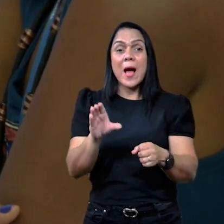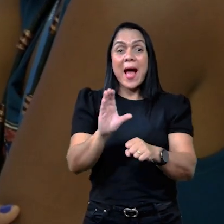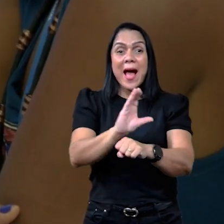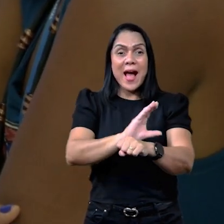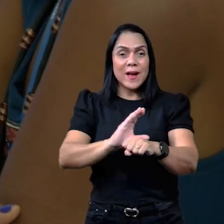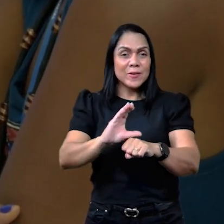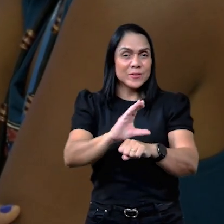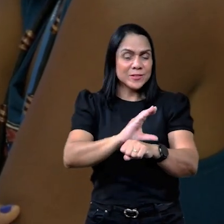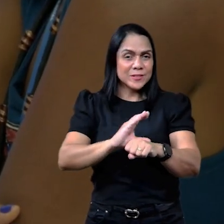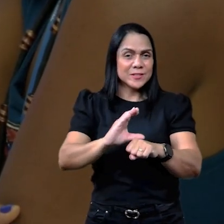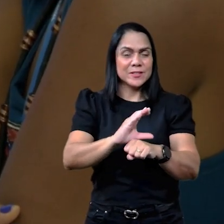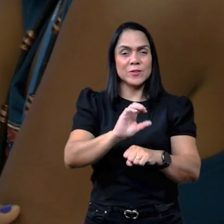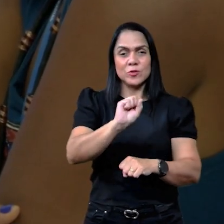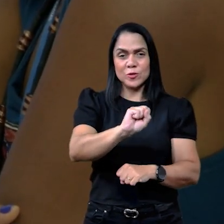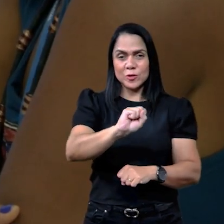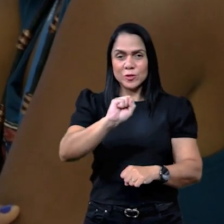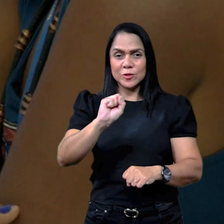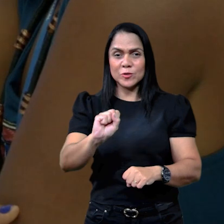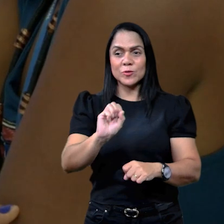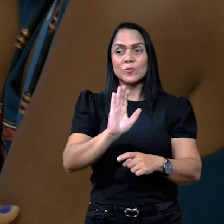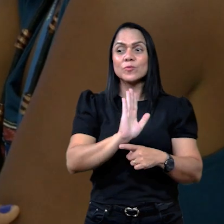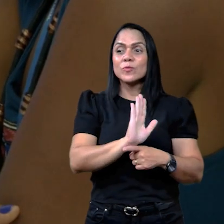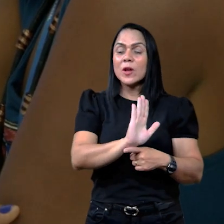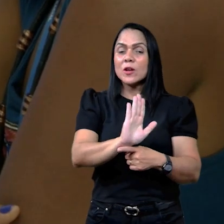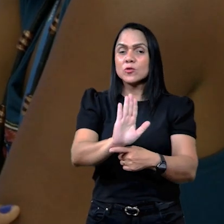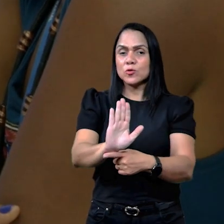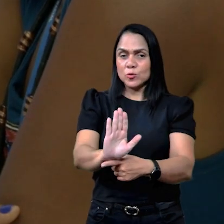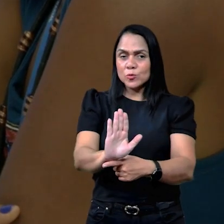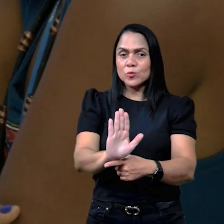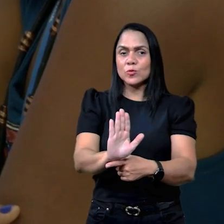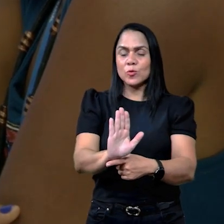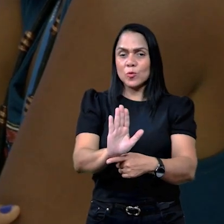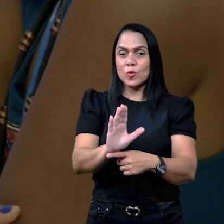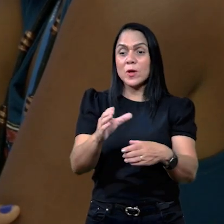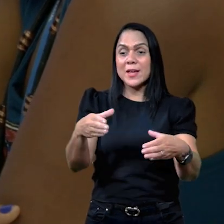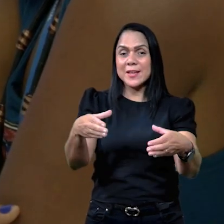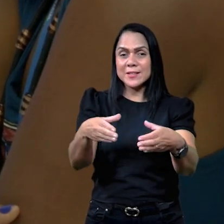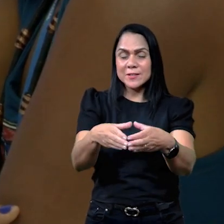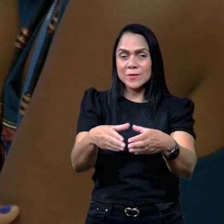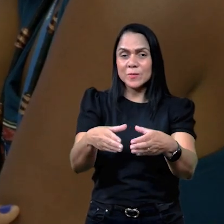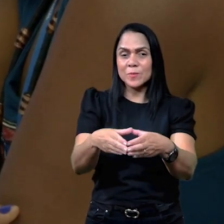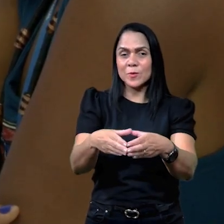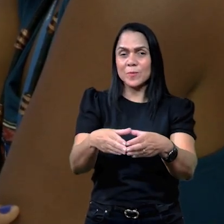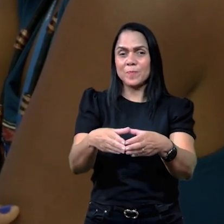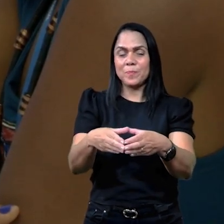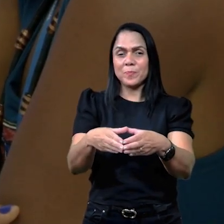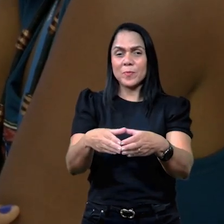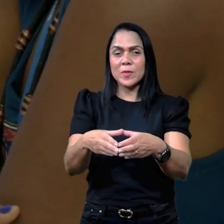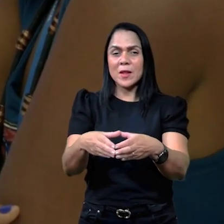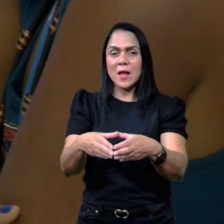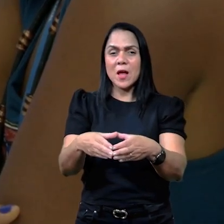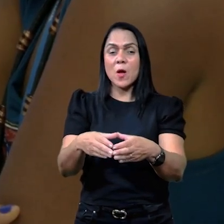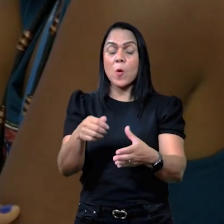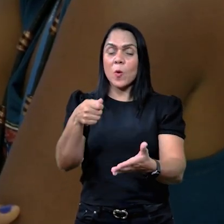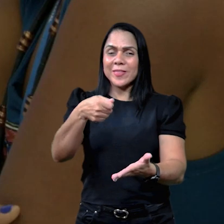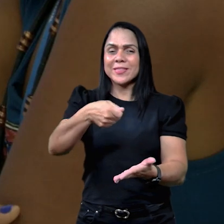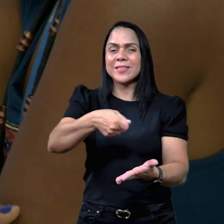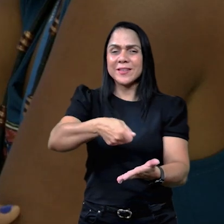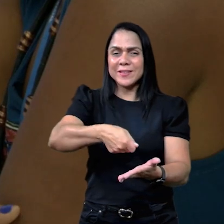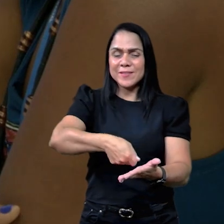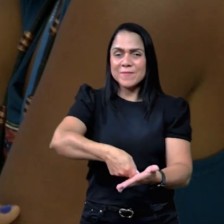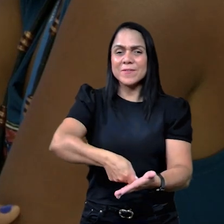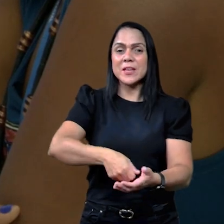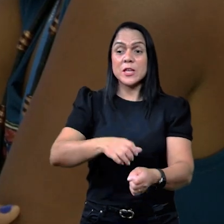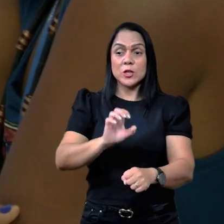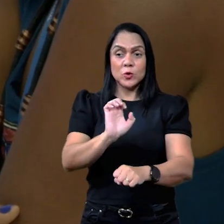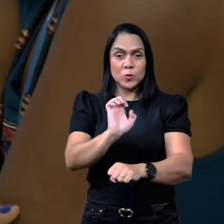de 88, que reconheceu lá no ato das disposições transitórias o direito do Estado, o dever